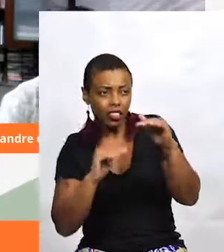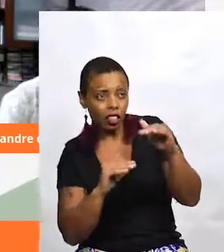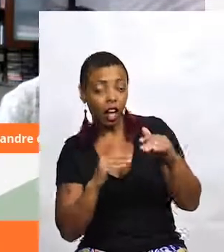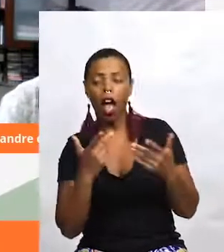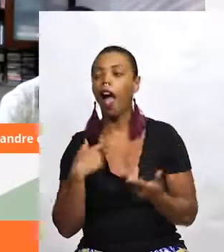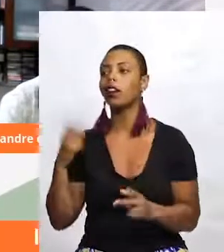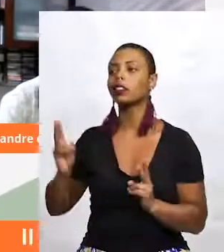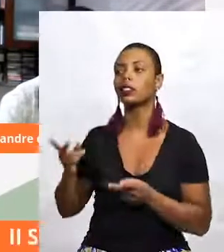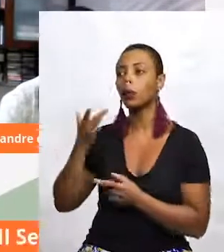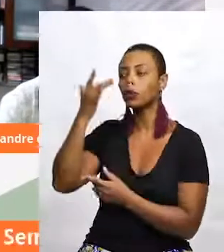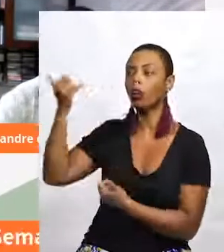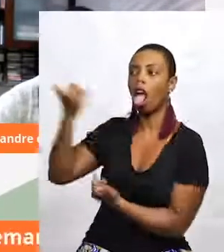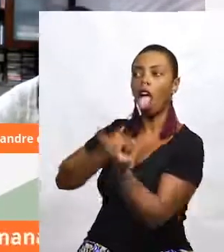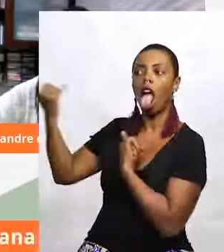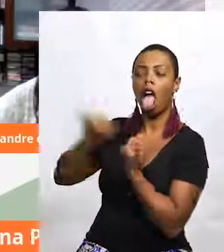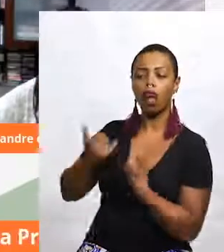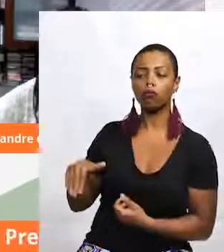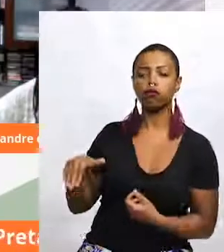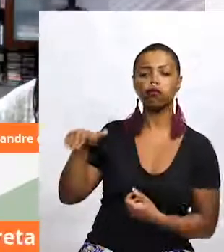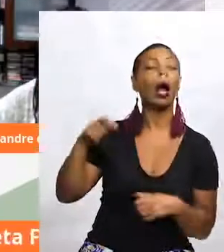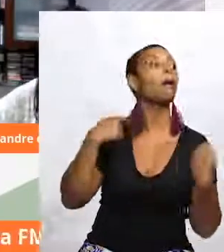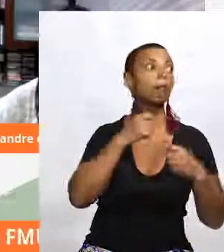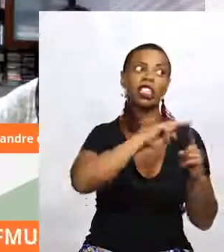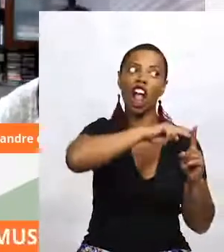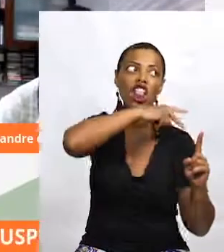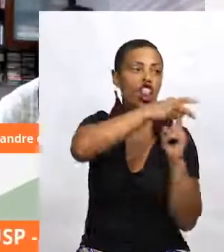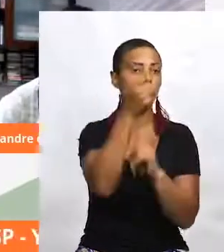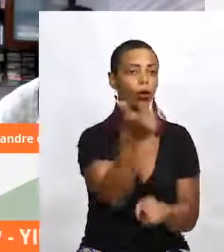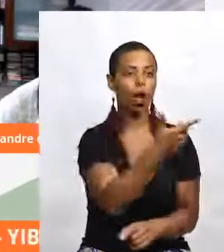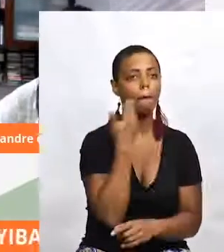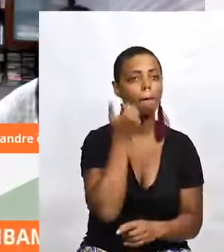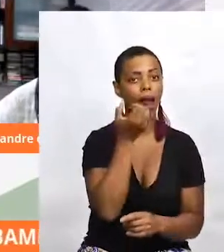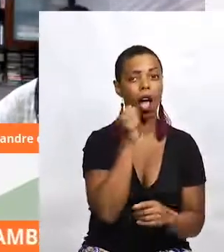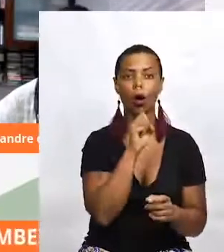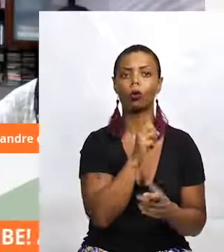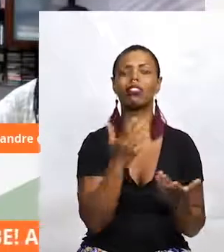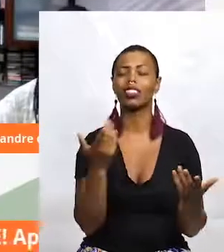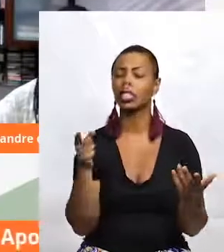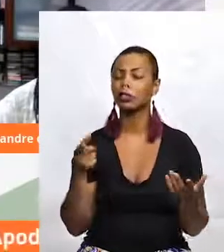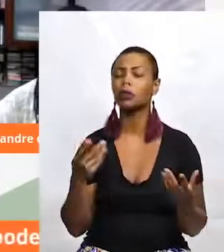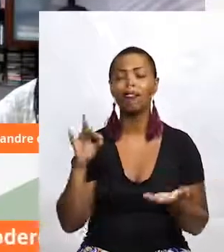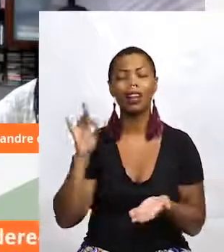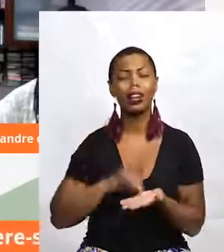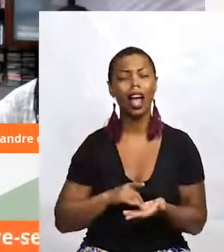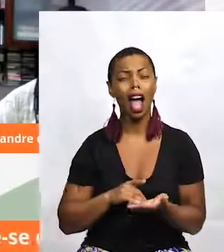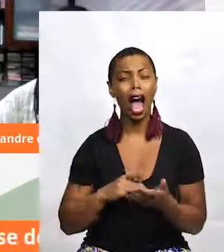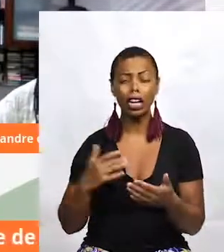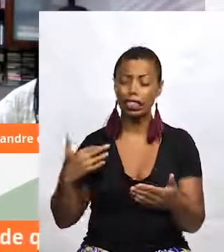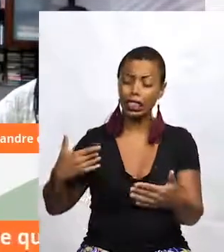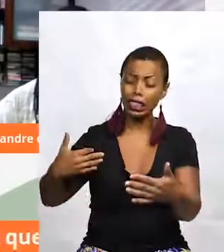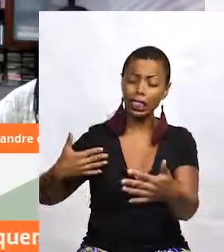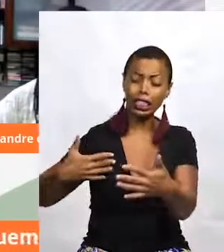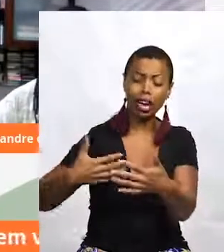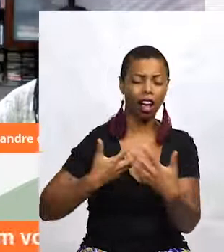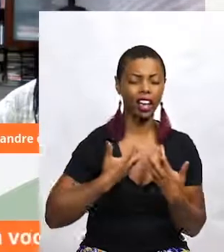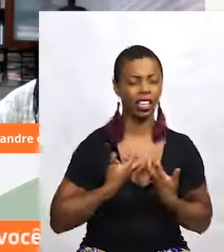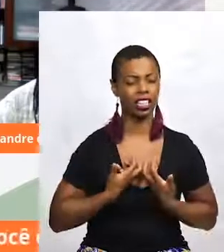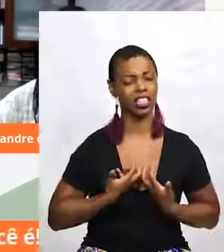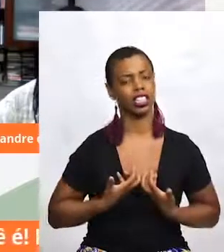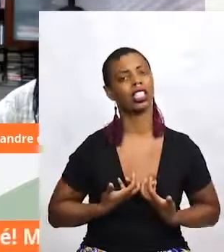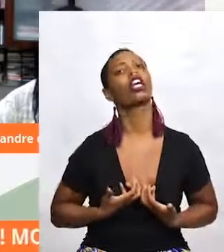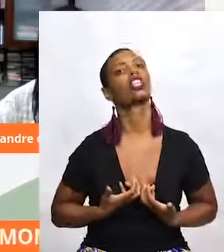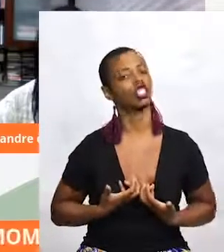duas vezes mais do que os brancos para ser reconhecido. Isso é extremamente cansativo. E em algum momento vai cobrar, né?